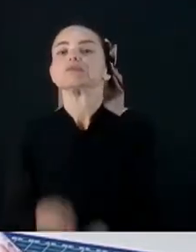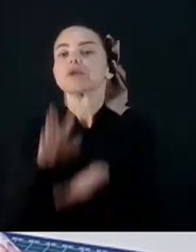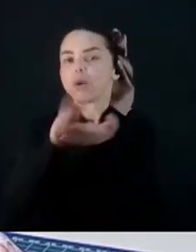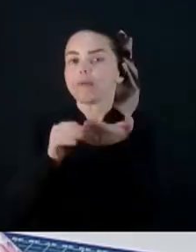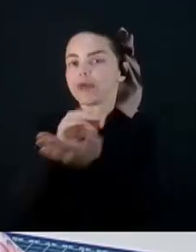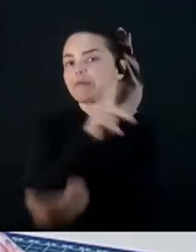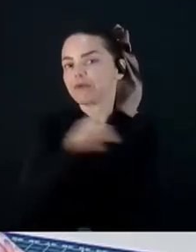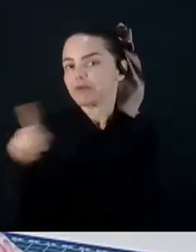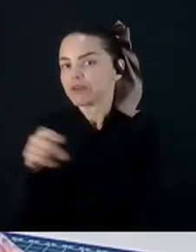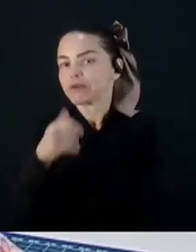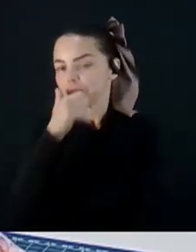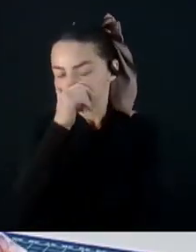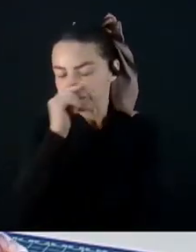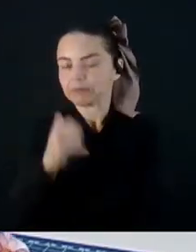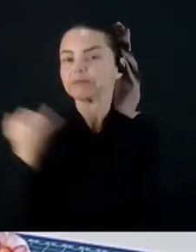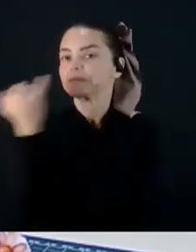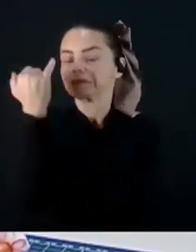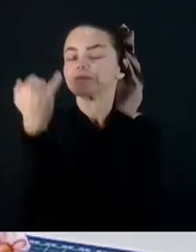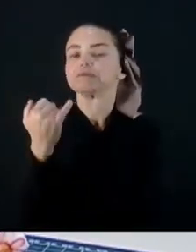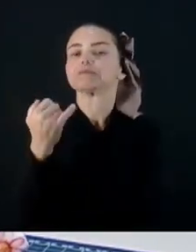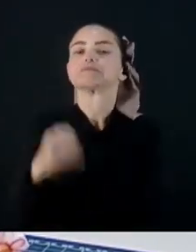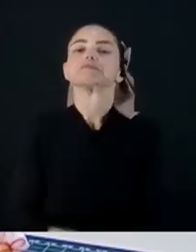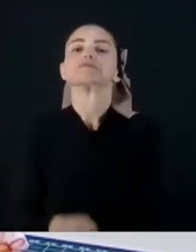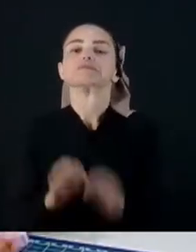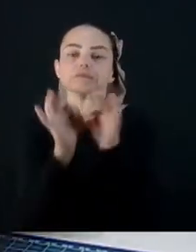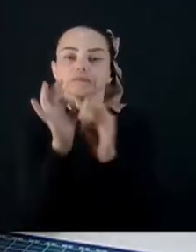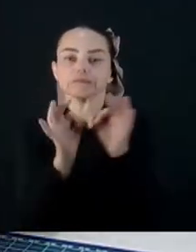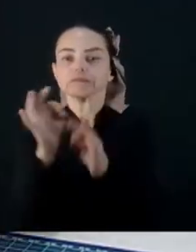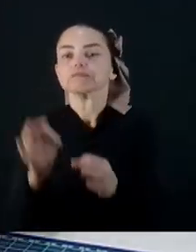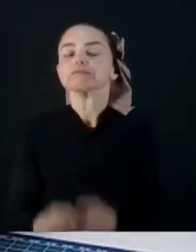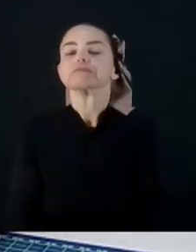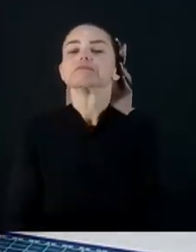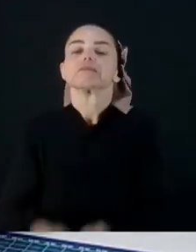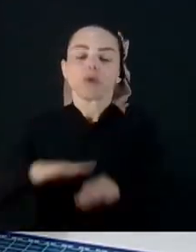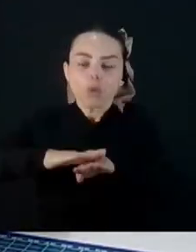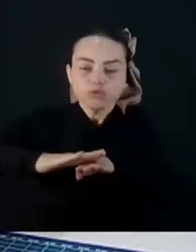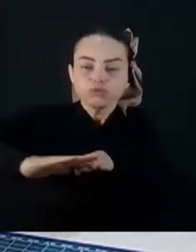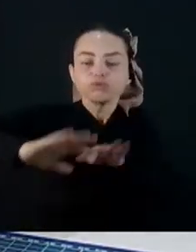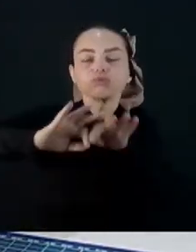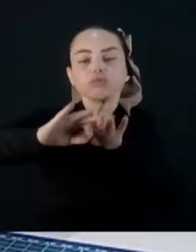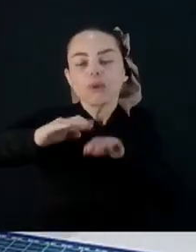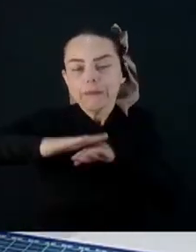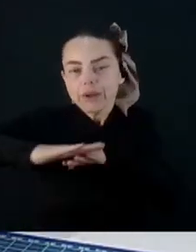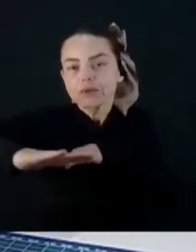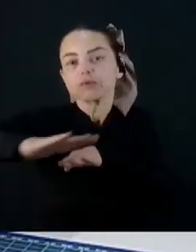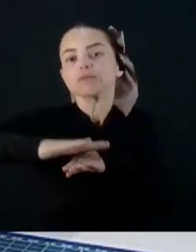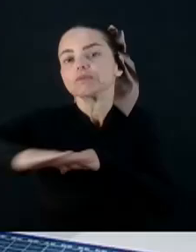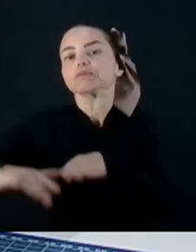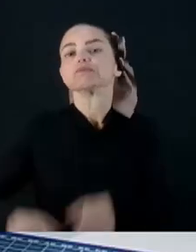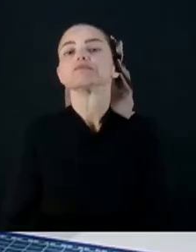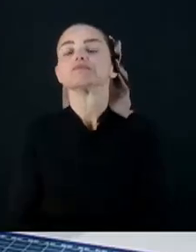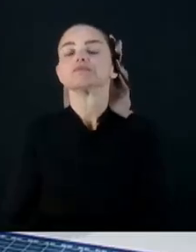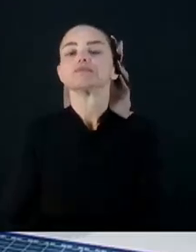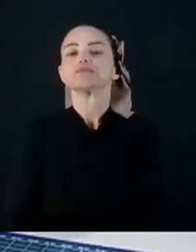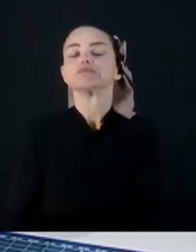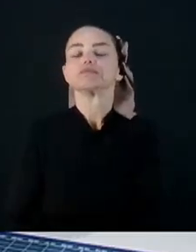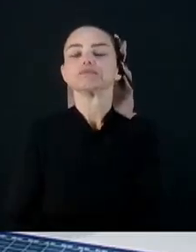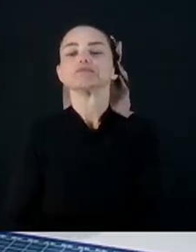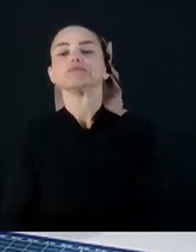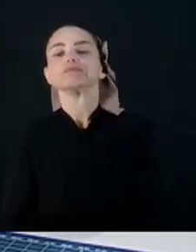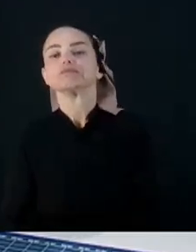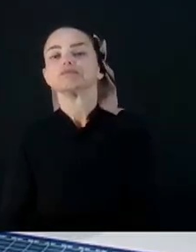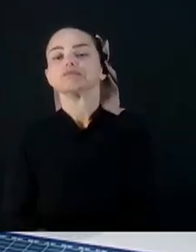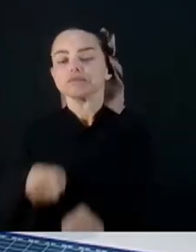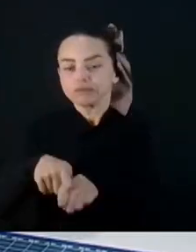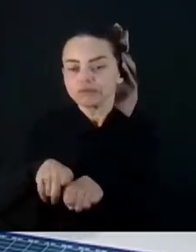É importante deixar bem esticadinho também o tecido, né? Isso, é importante deixar bem esticadinho. O alfinete nessa hora ajuda bastante, tá?